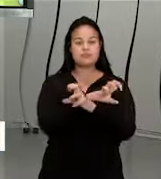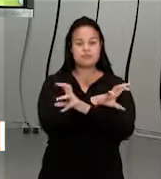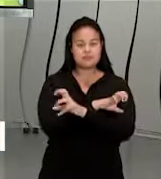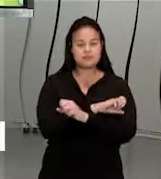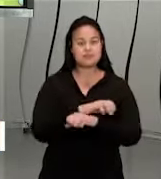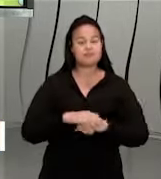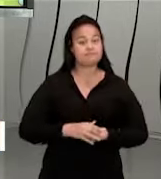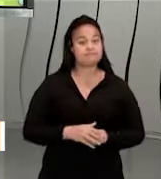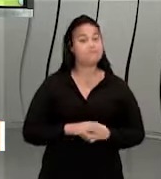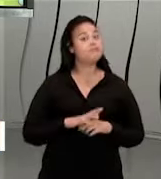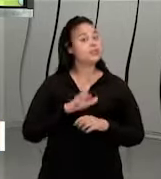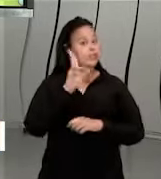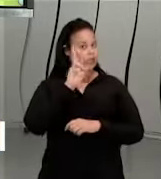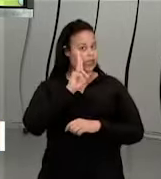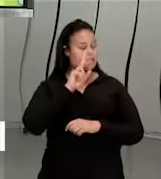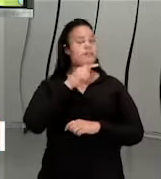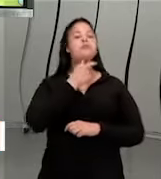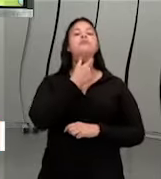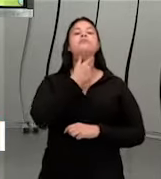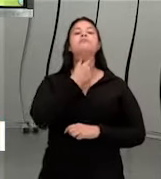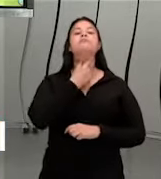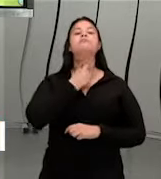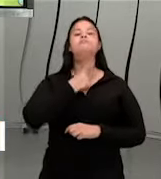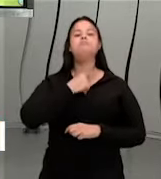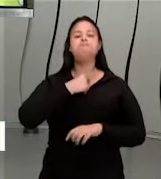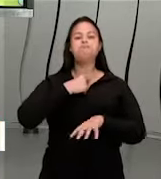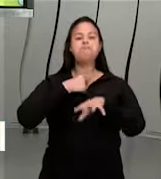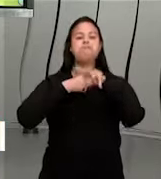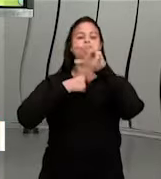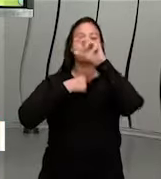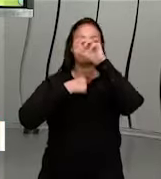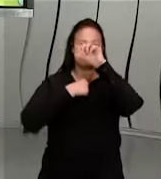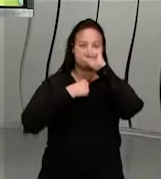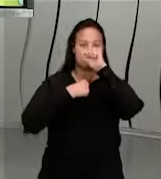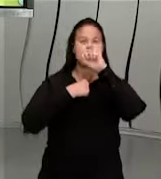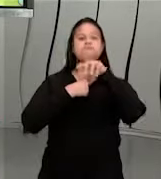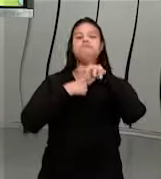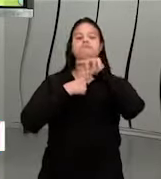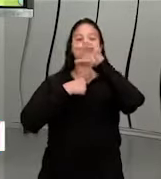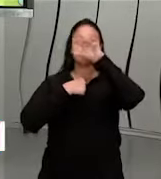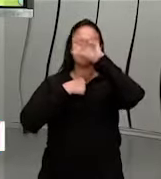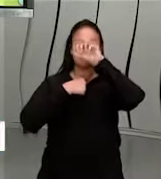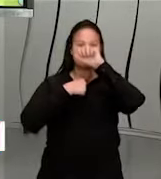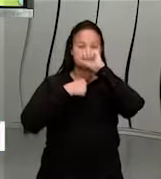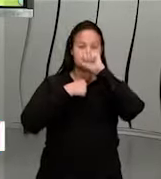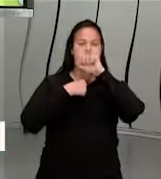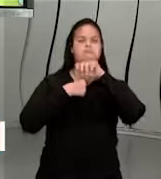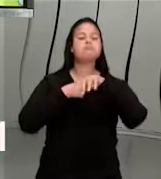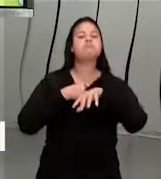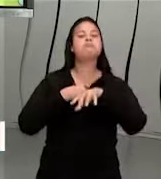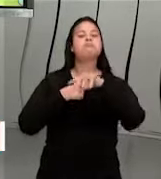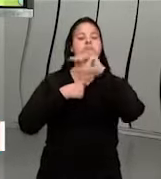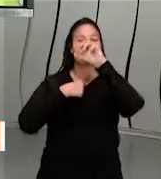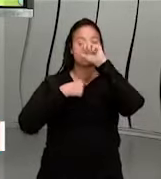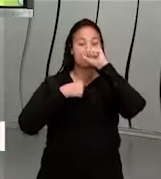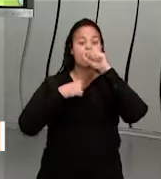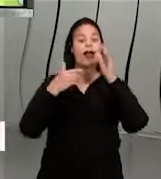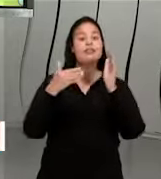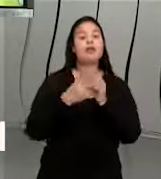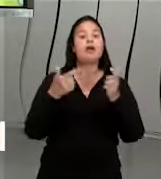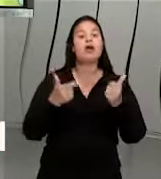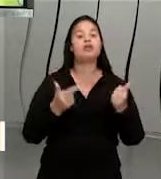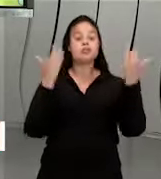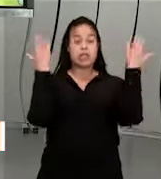Lembrando, a traqueia ela é um tubo respiratório que conduz os gases até os pulmões.